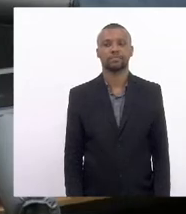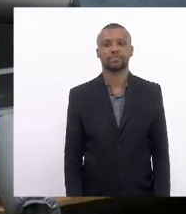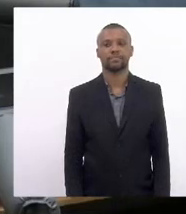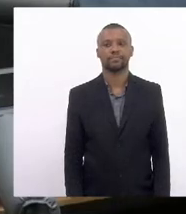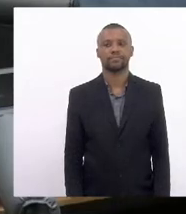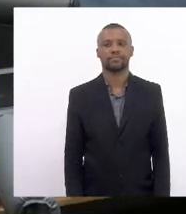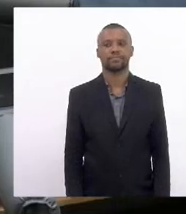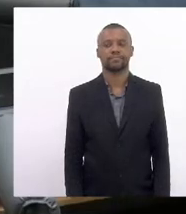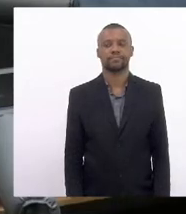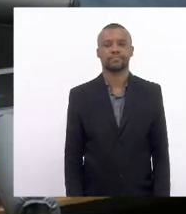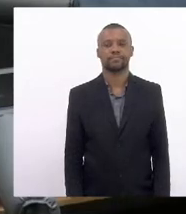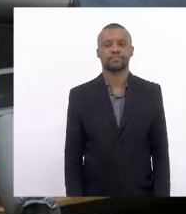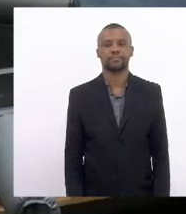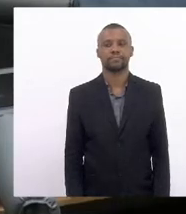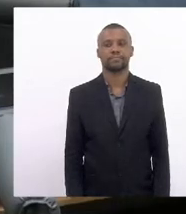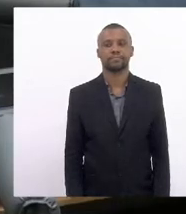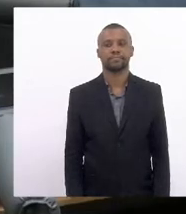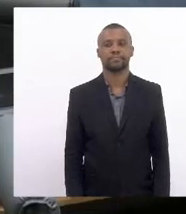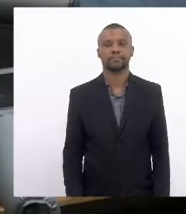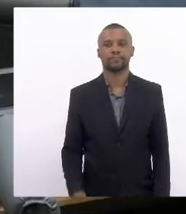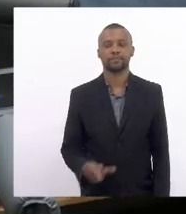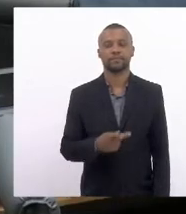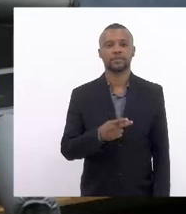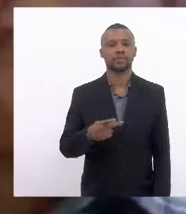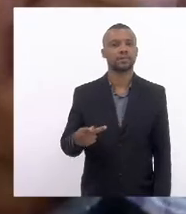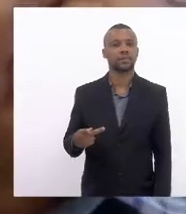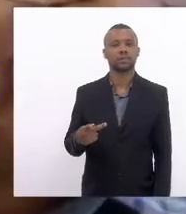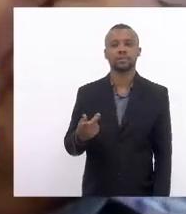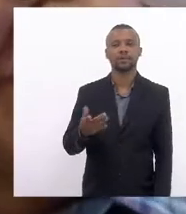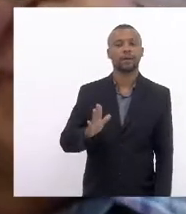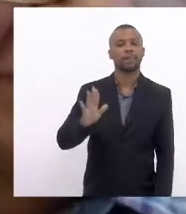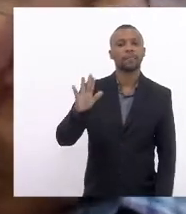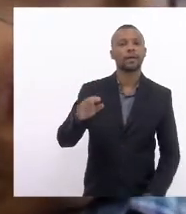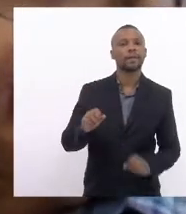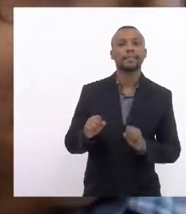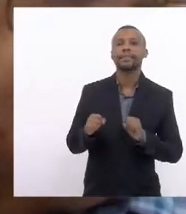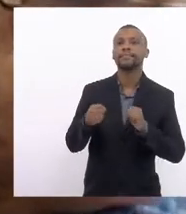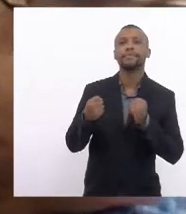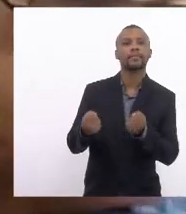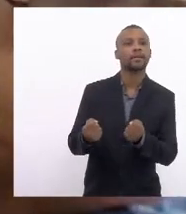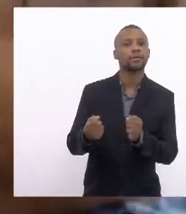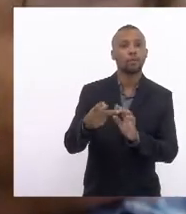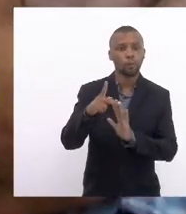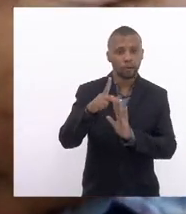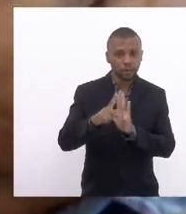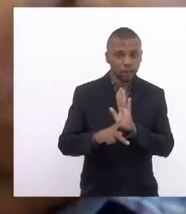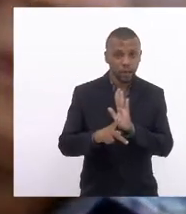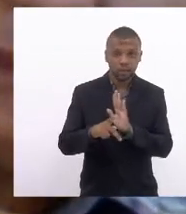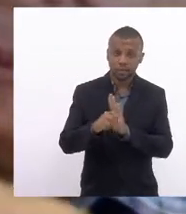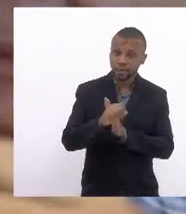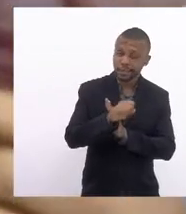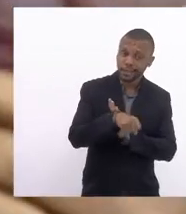Presidente, quem está defendendo o projeto aí, o sim ou não aí? Vai ter?